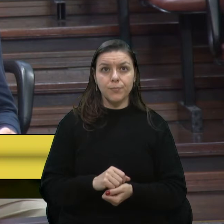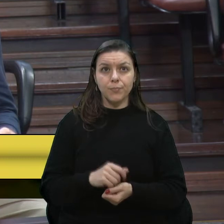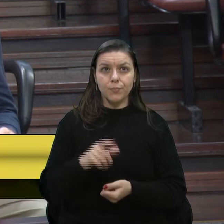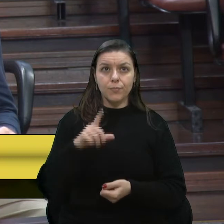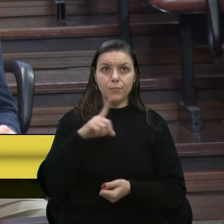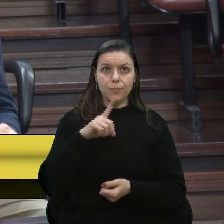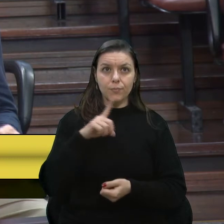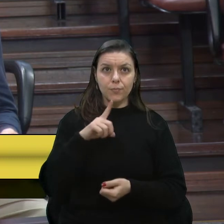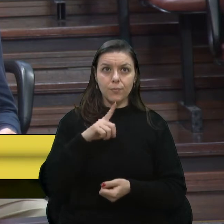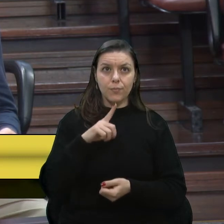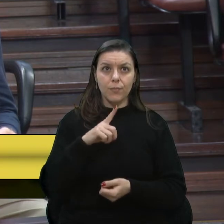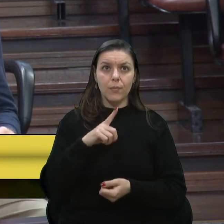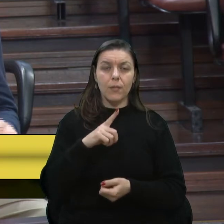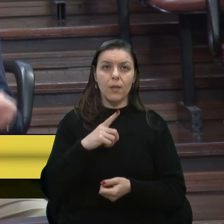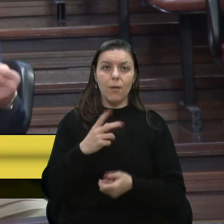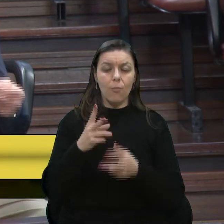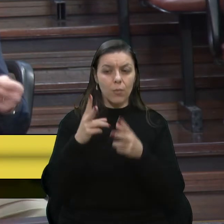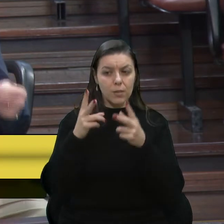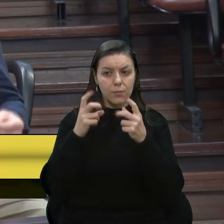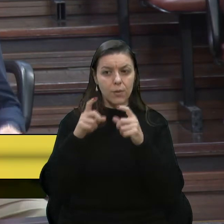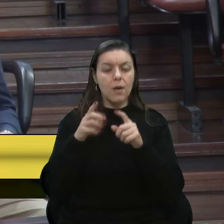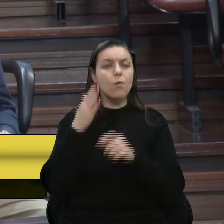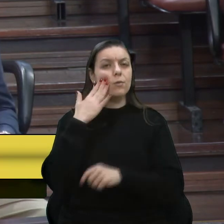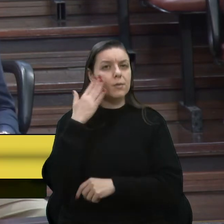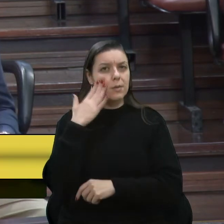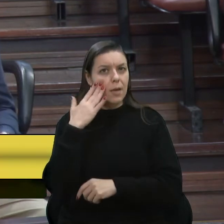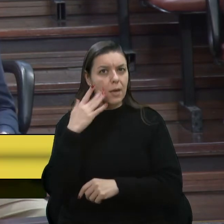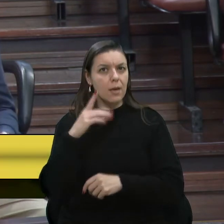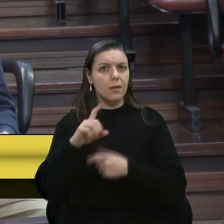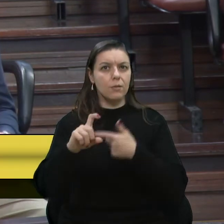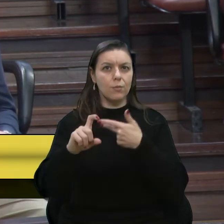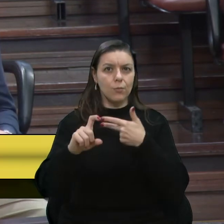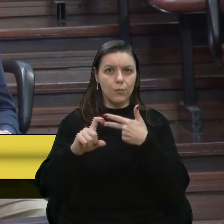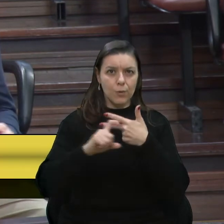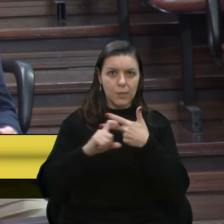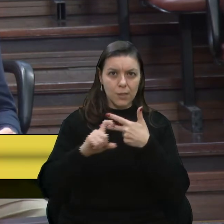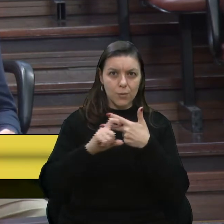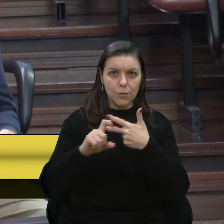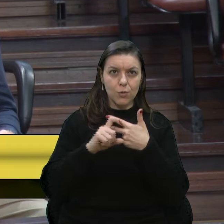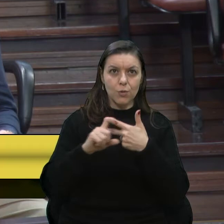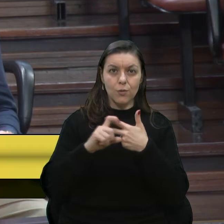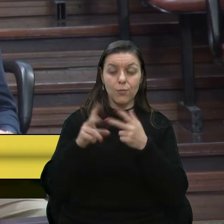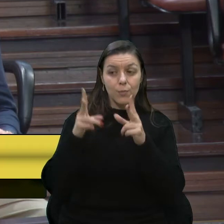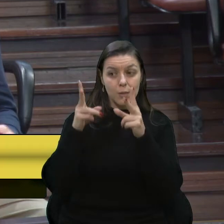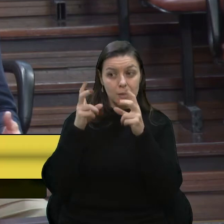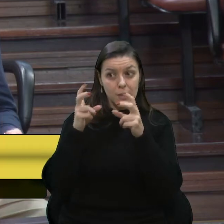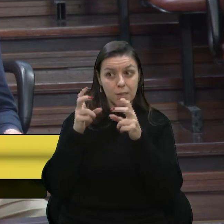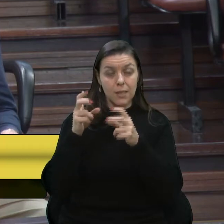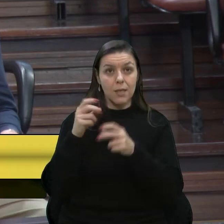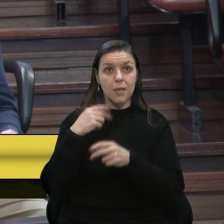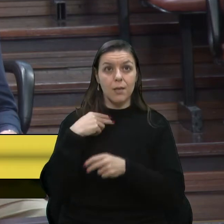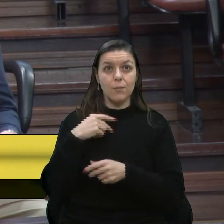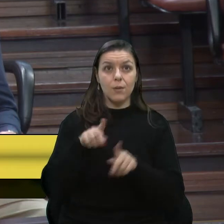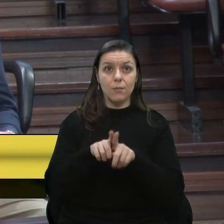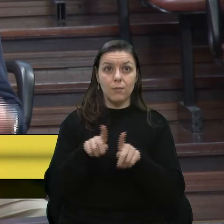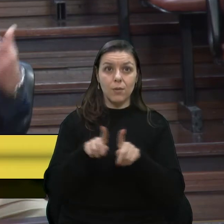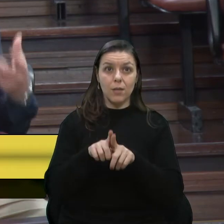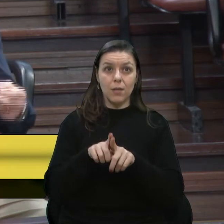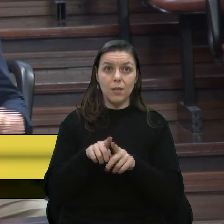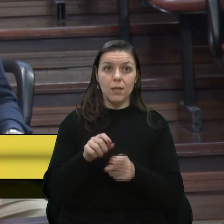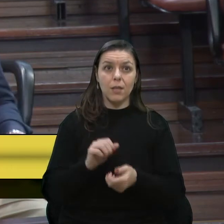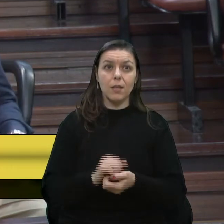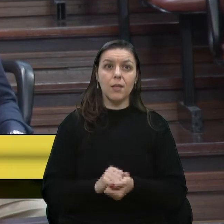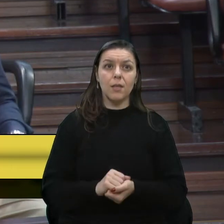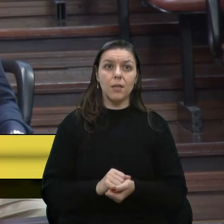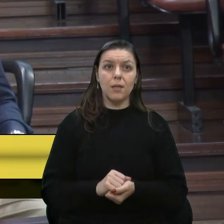Temos que tratar, e eu sei que o Executivo olha com esses olhos, com esse